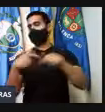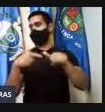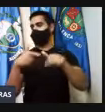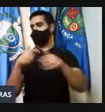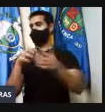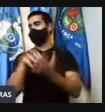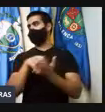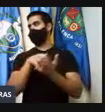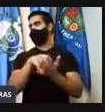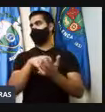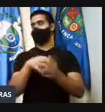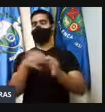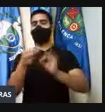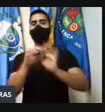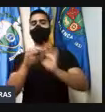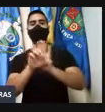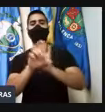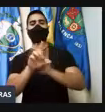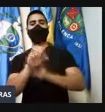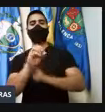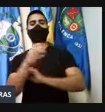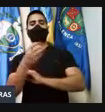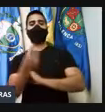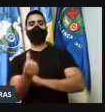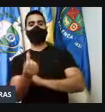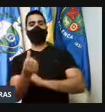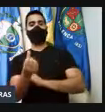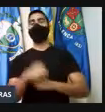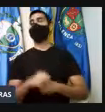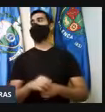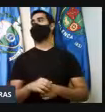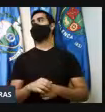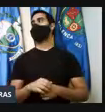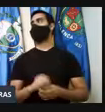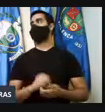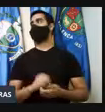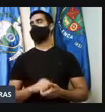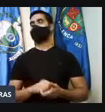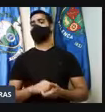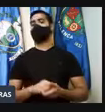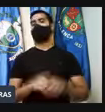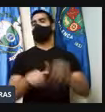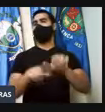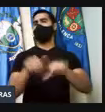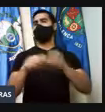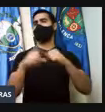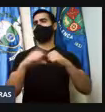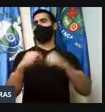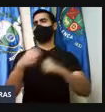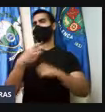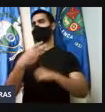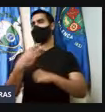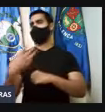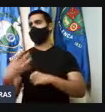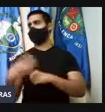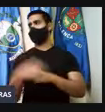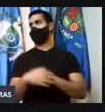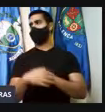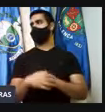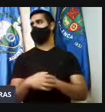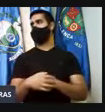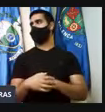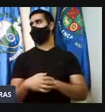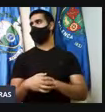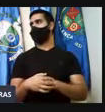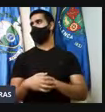Infraestrutura, Transporte e Projeto de Lei Complementar 06, mensagem 38. Altera o artigo 3 caput,